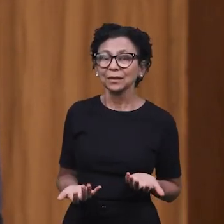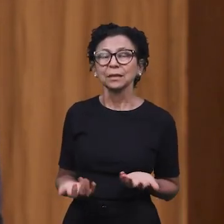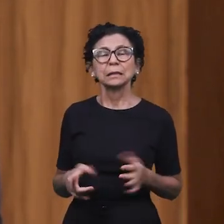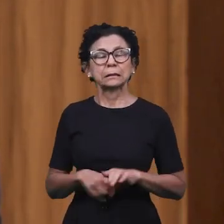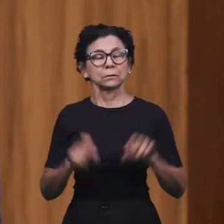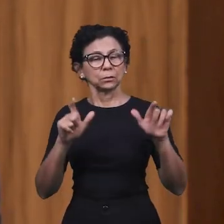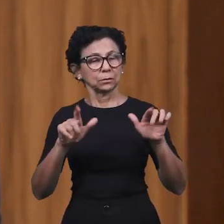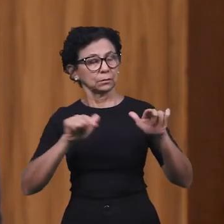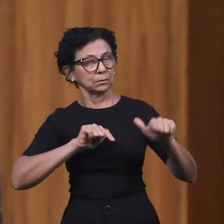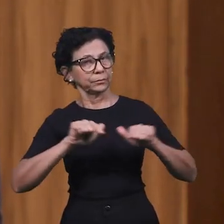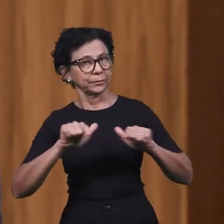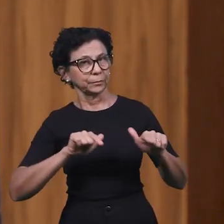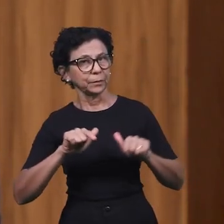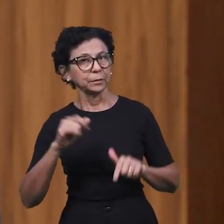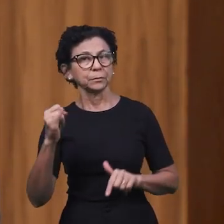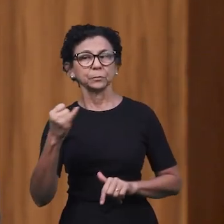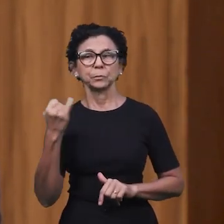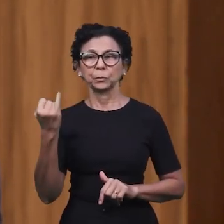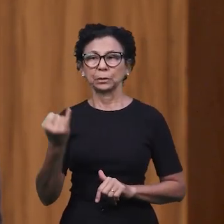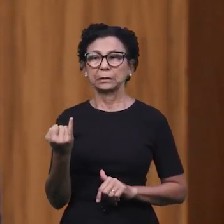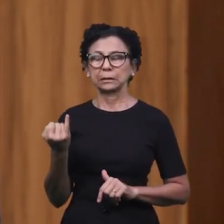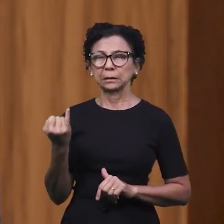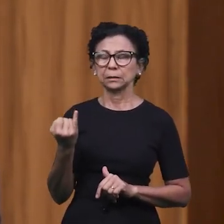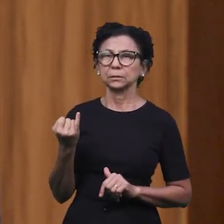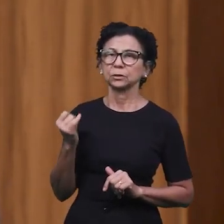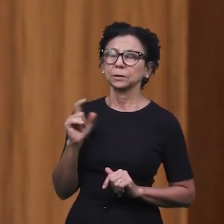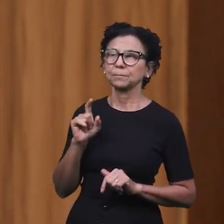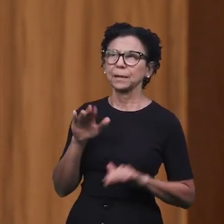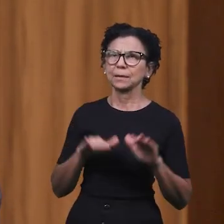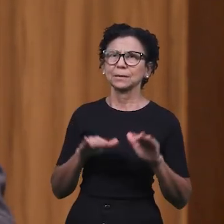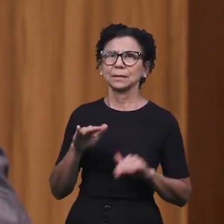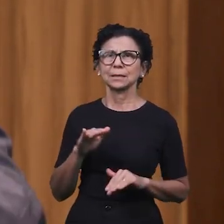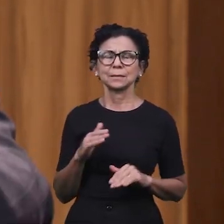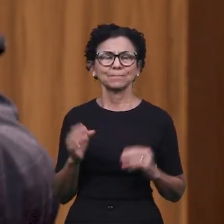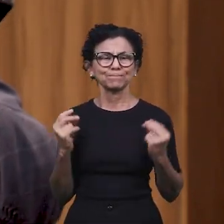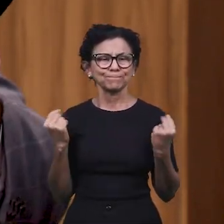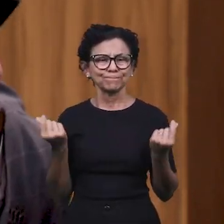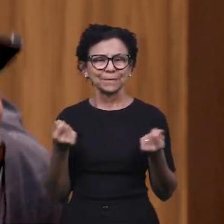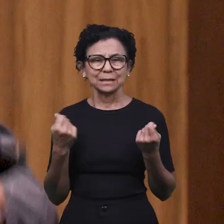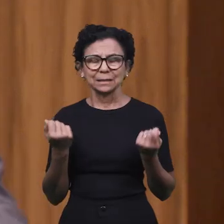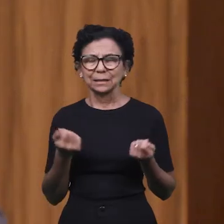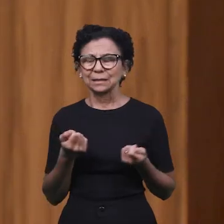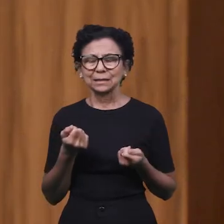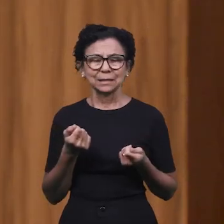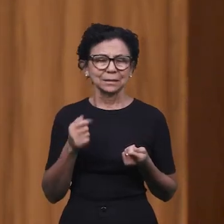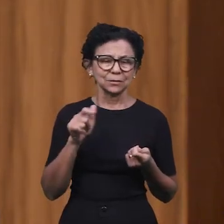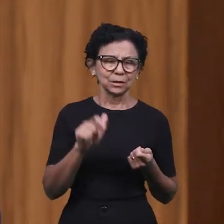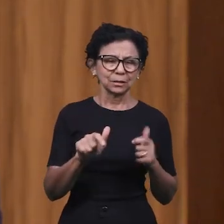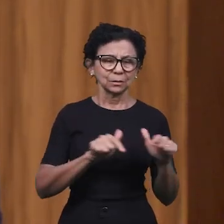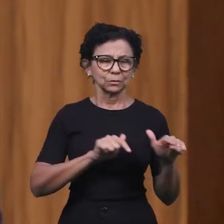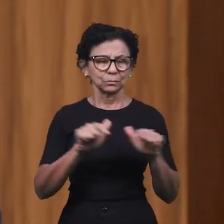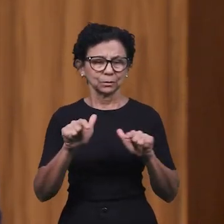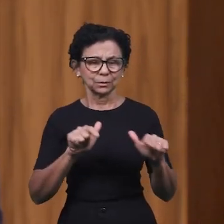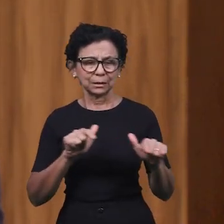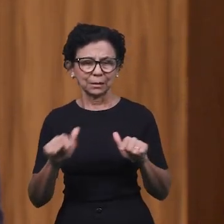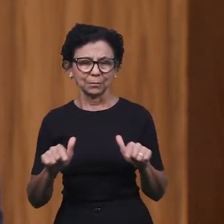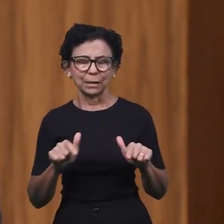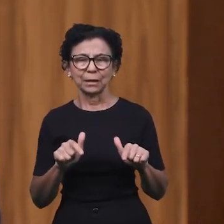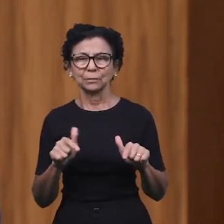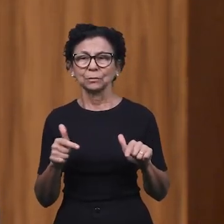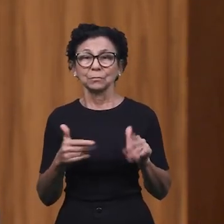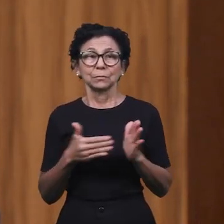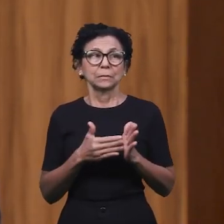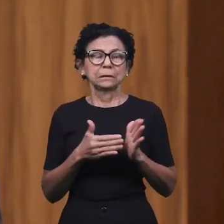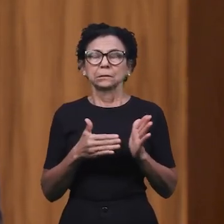demos exemplo também, é importante eu olhar. Às vezes a gente se encontra no nosso trabalho com uma situação que é